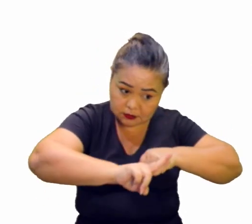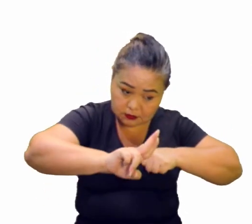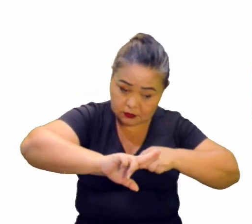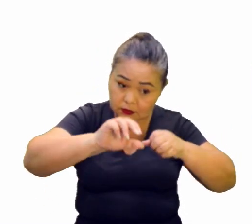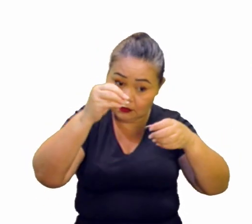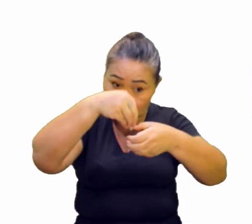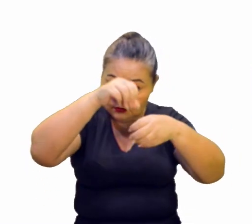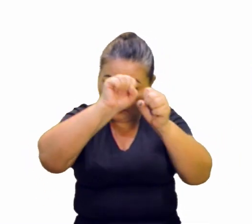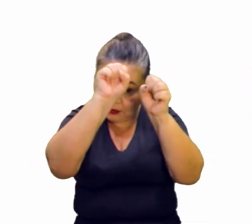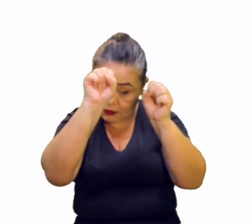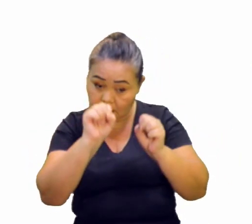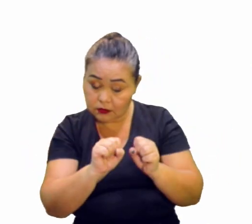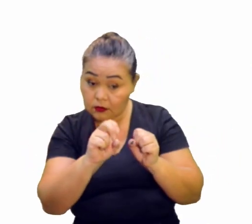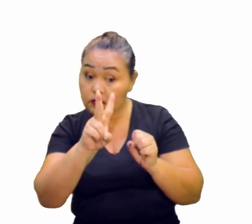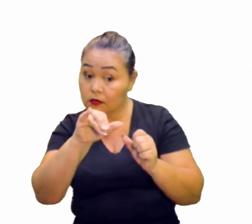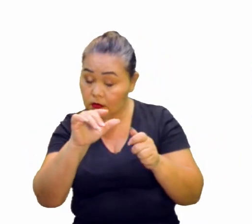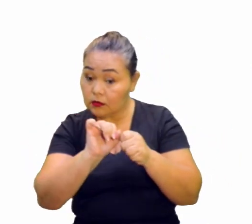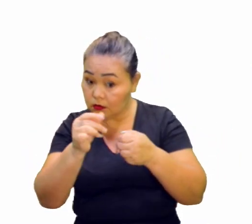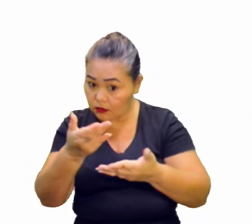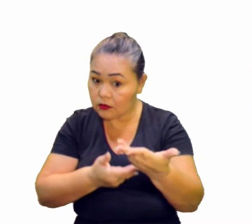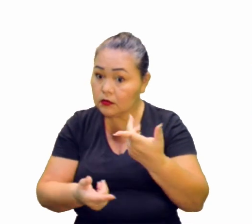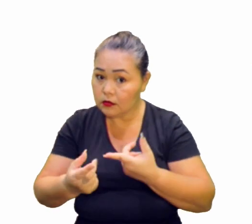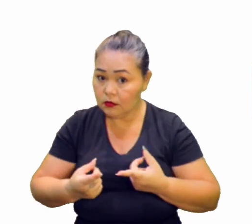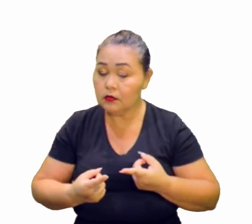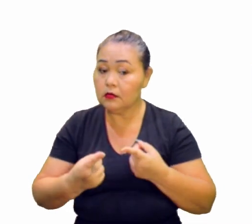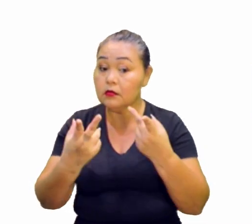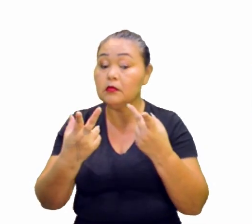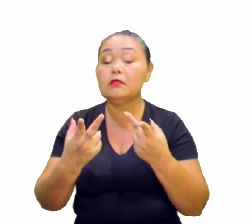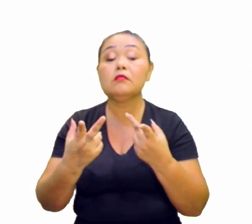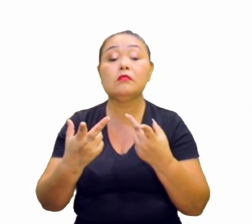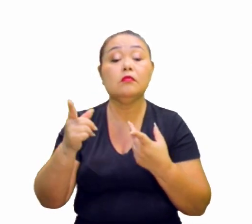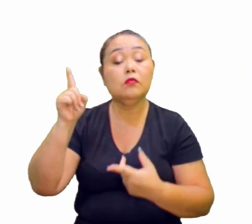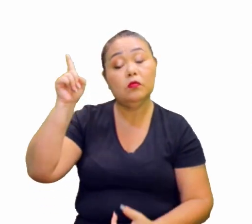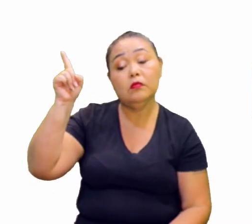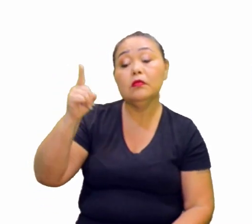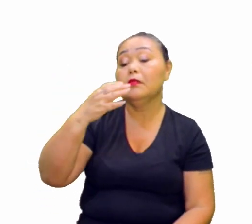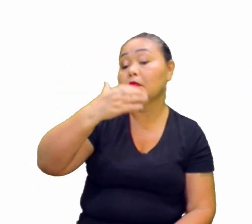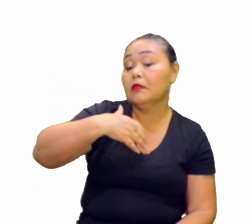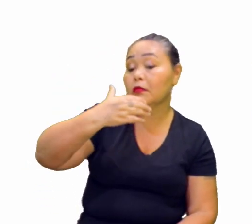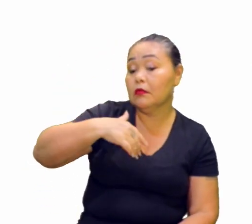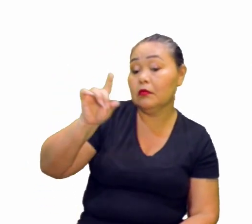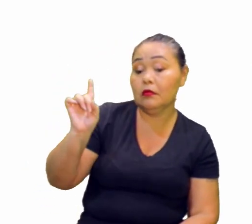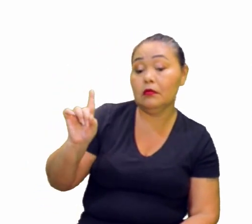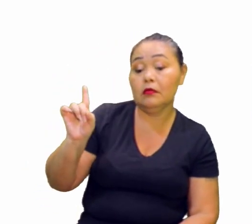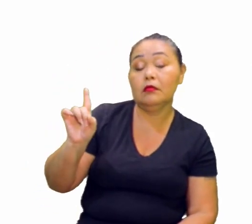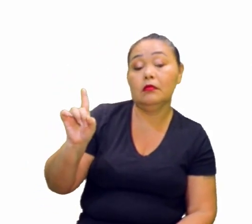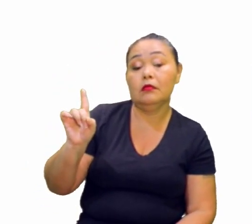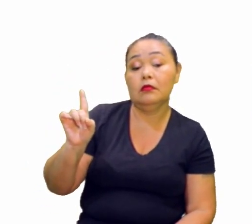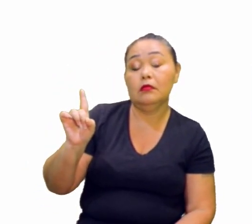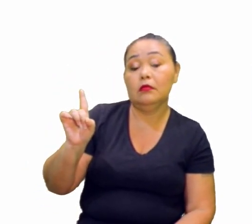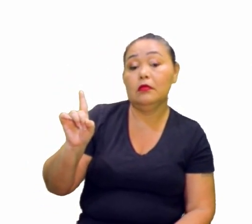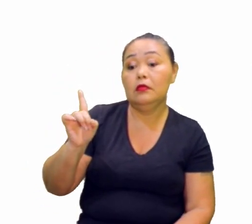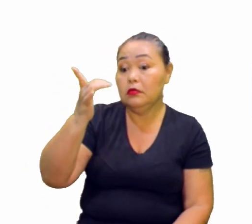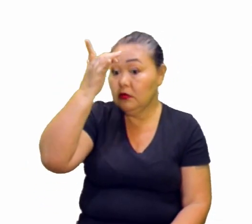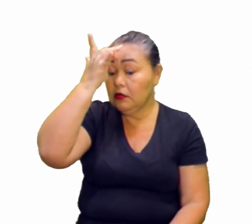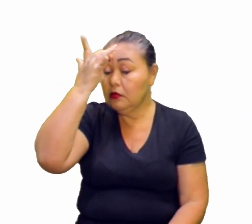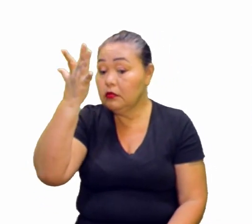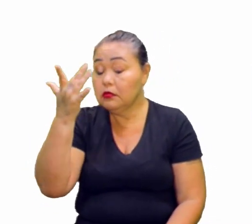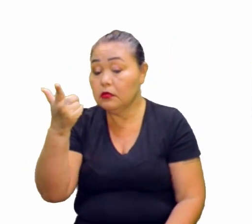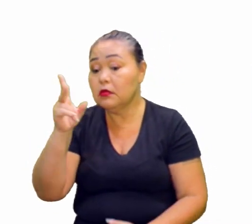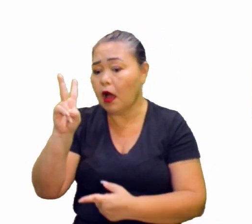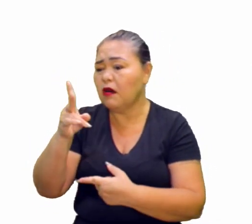do meu SAF, vai ser para comercialização. Esses frutos, eles são de fácil